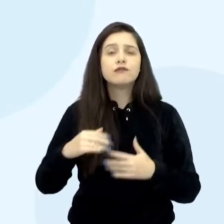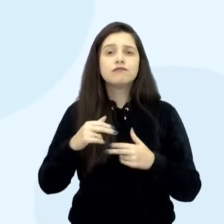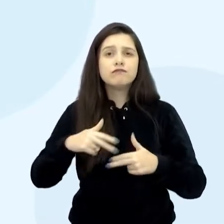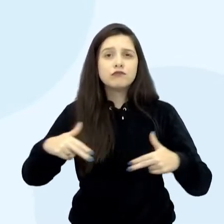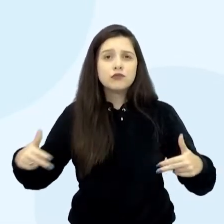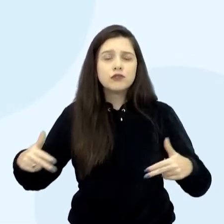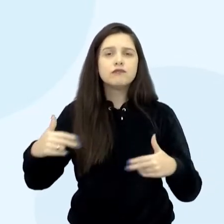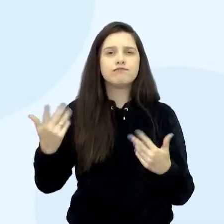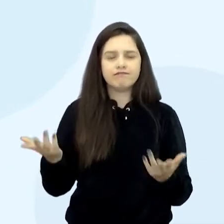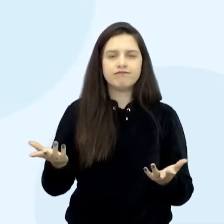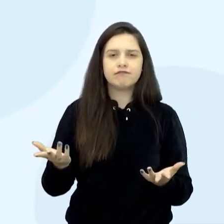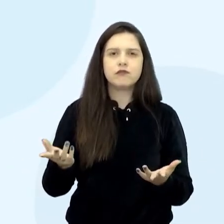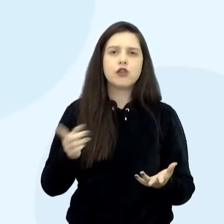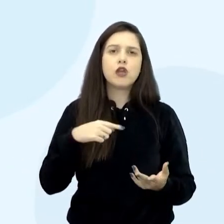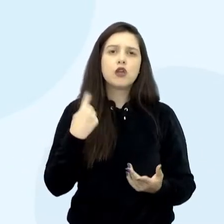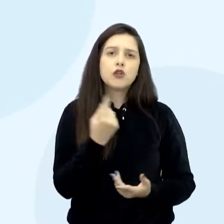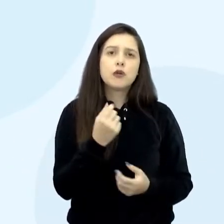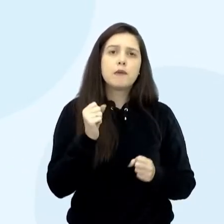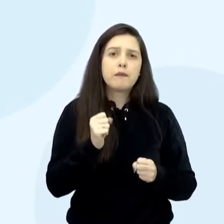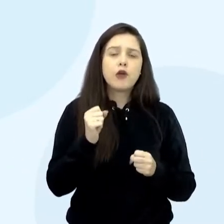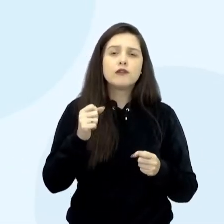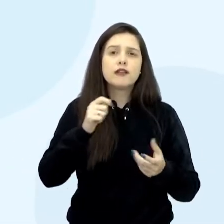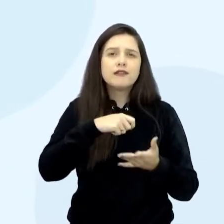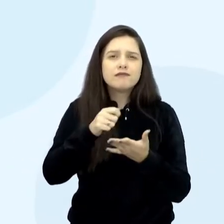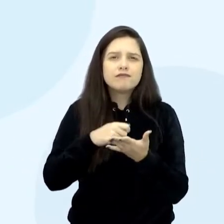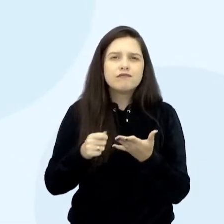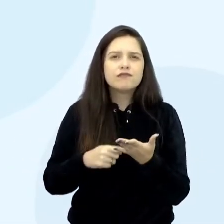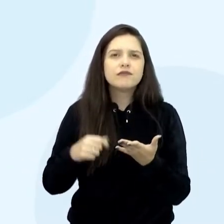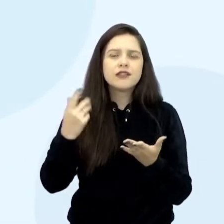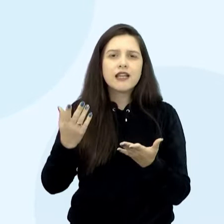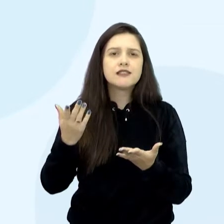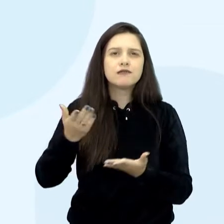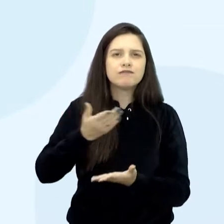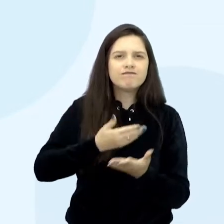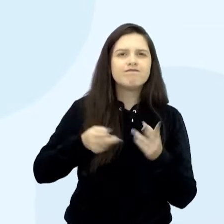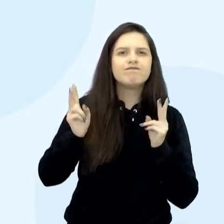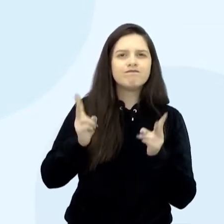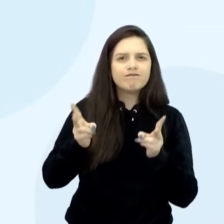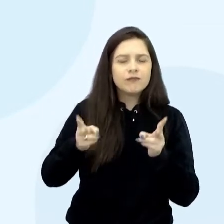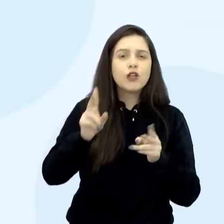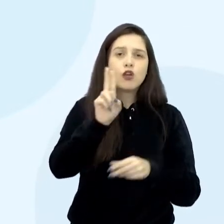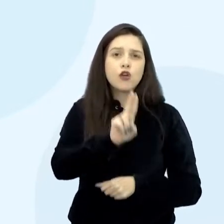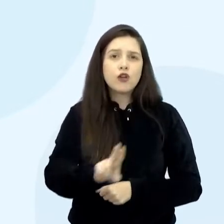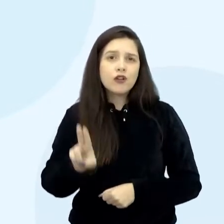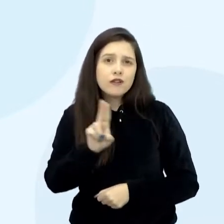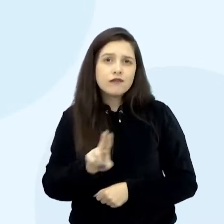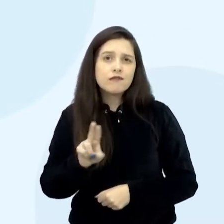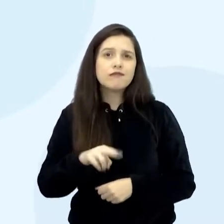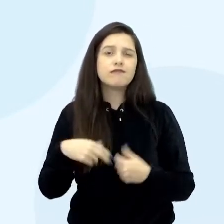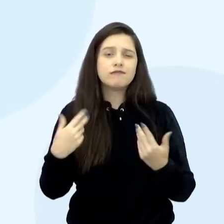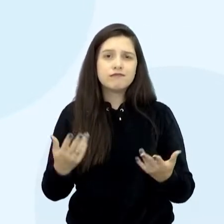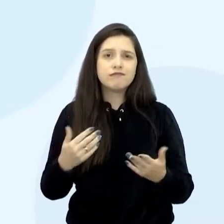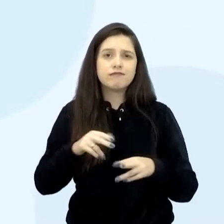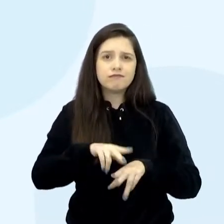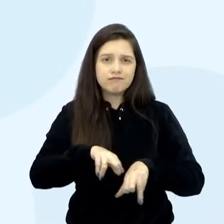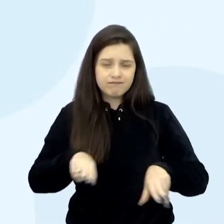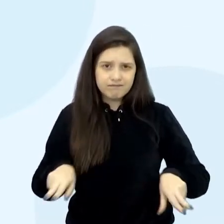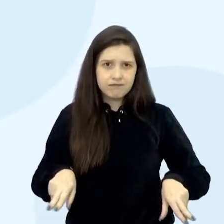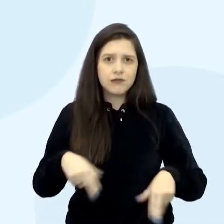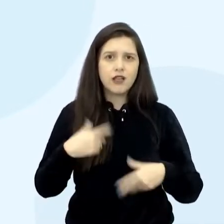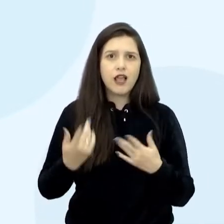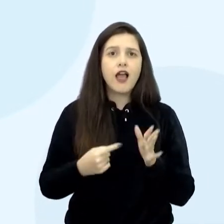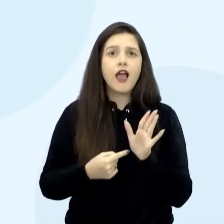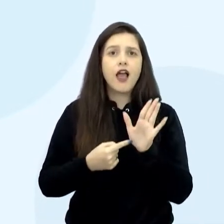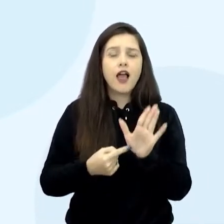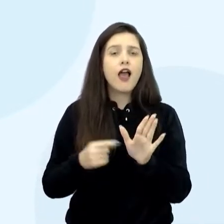meus reagentes. Para que eu então possa escrever essa constante, eu vou me utilizar, né, da letra K maiúscula, e aí